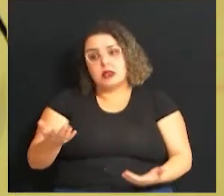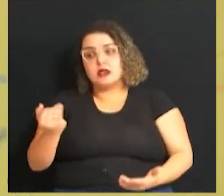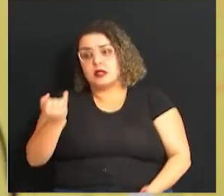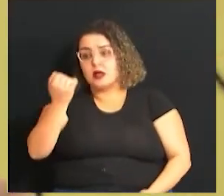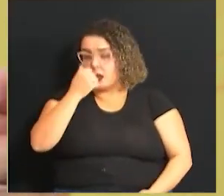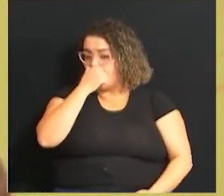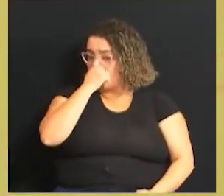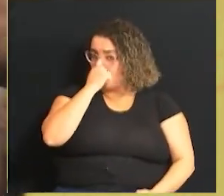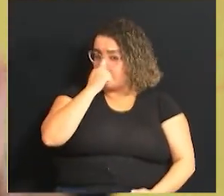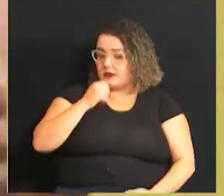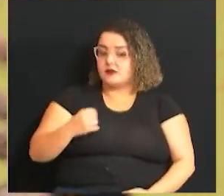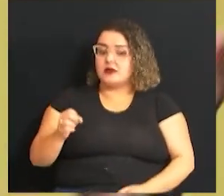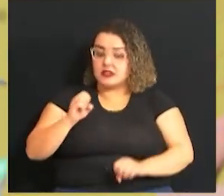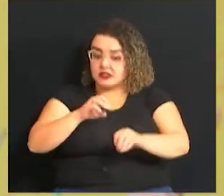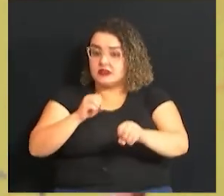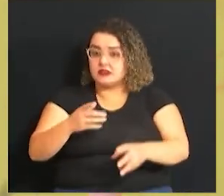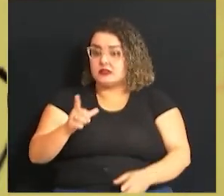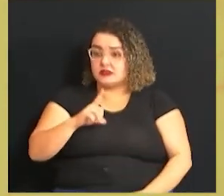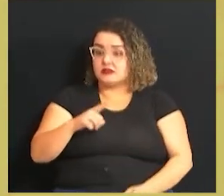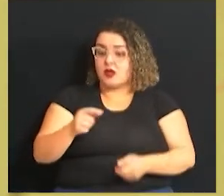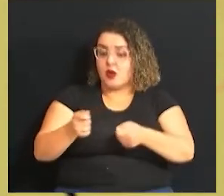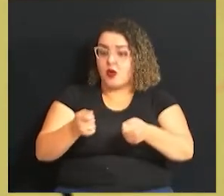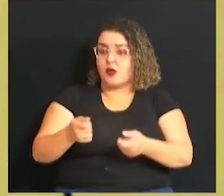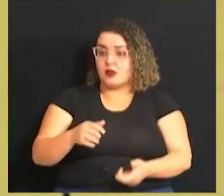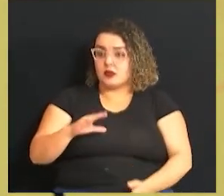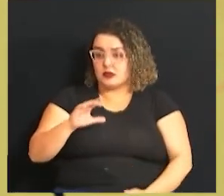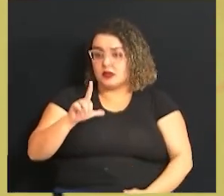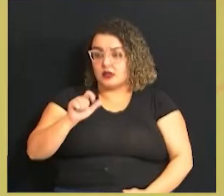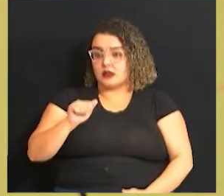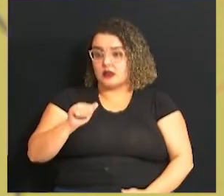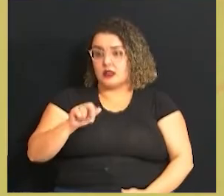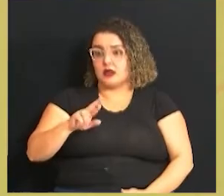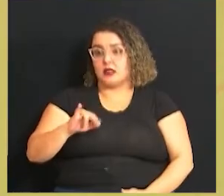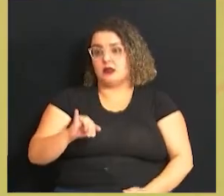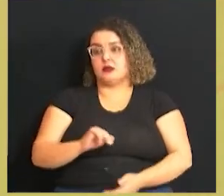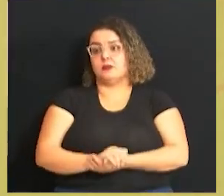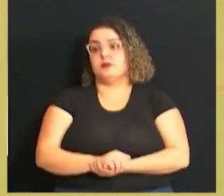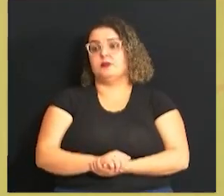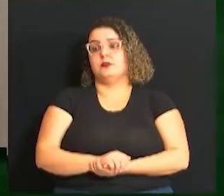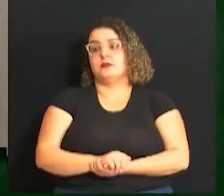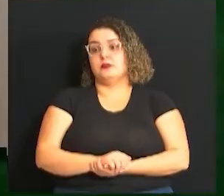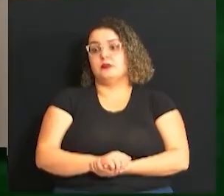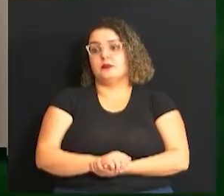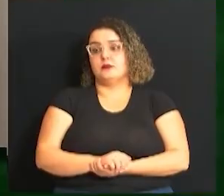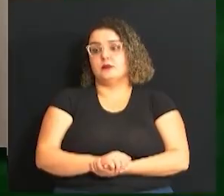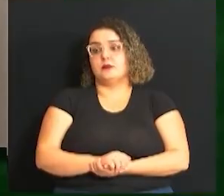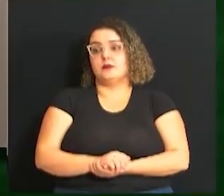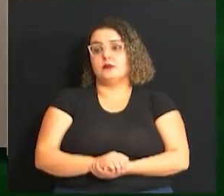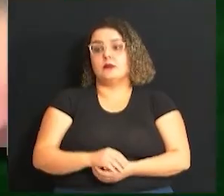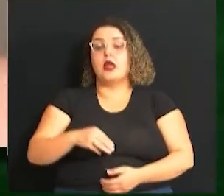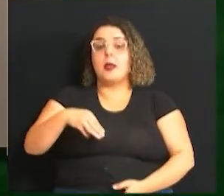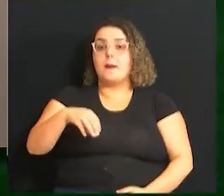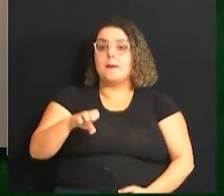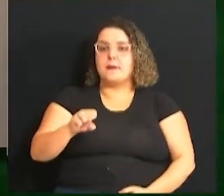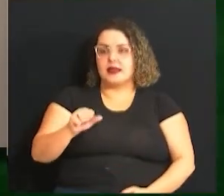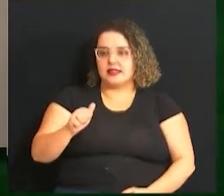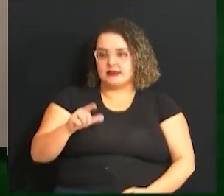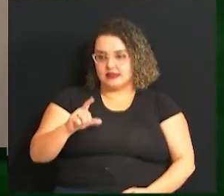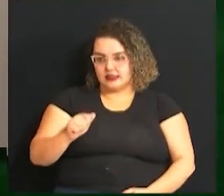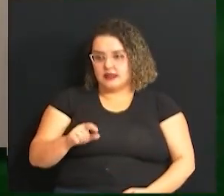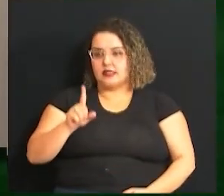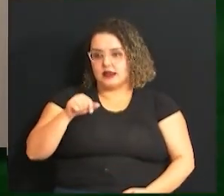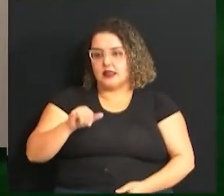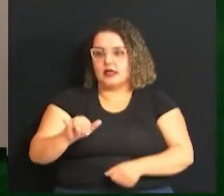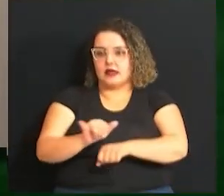mais, mas é importante porque já vai ensinando a criança também a ter o controle, né, Clara? Sim. Então, assim, a